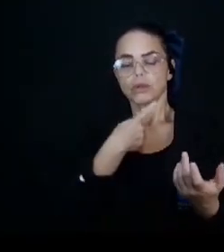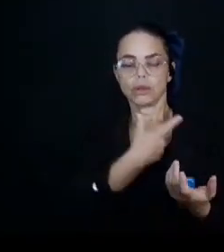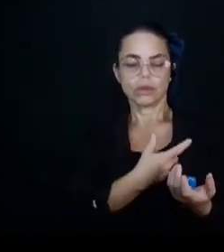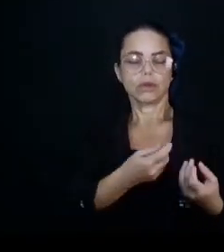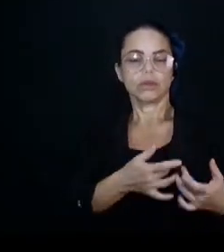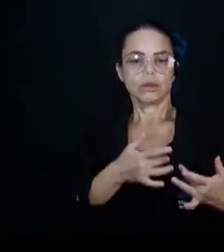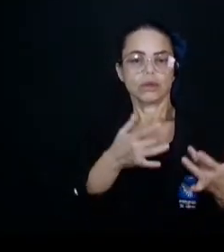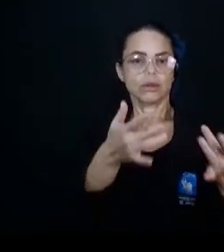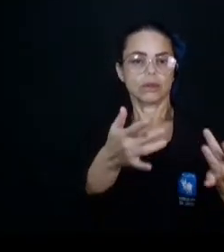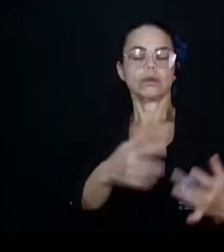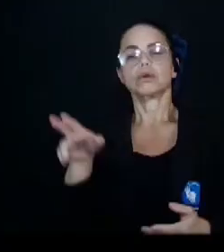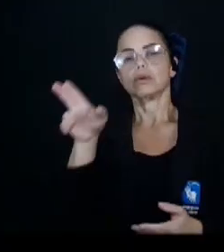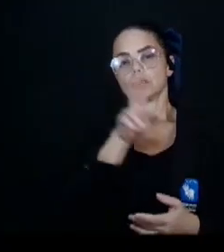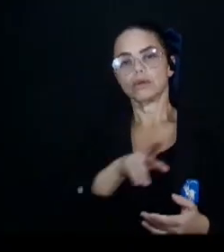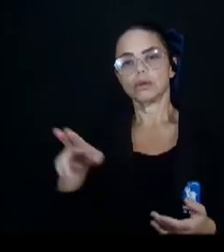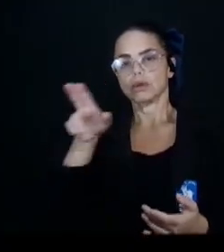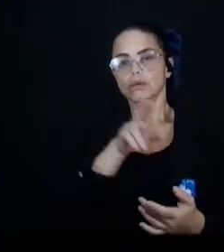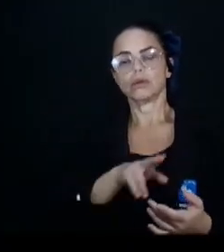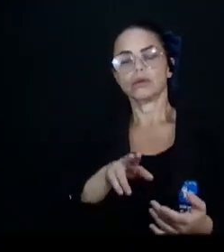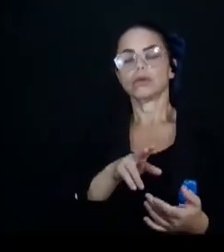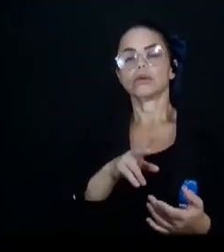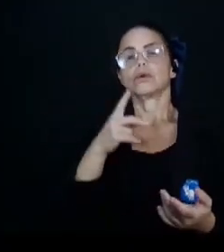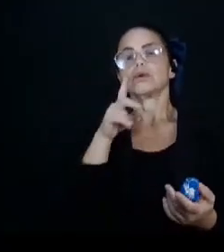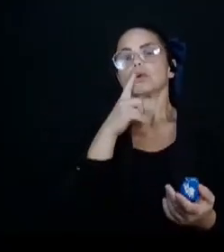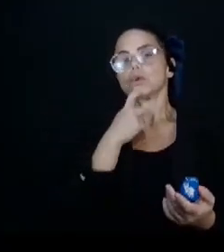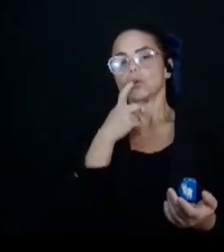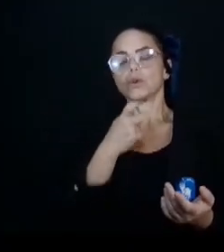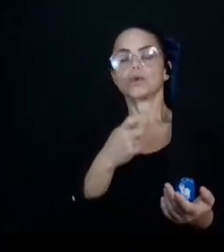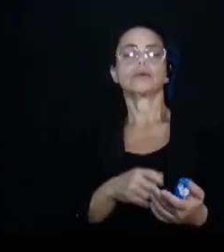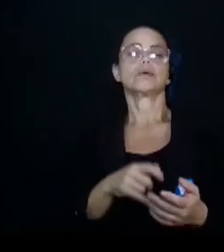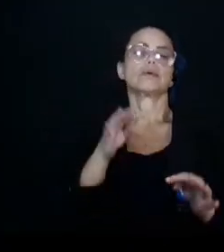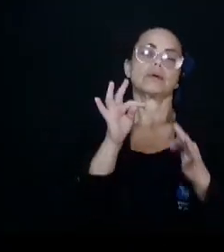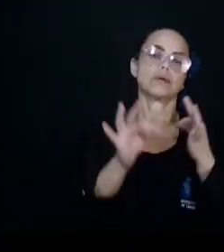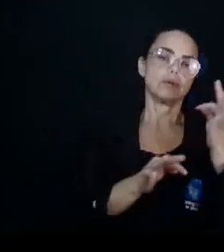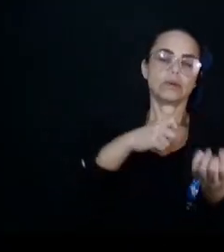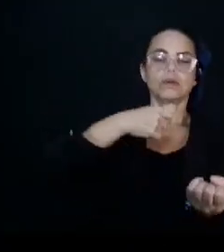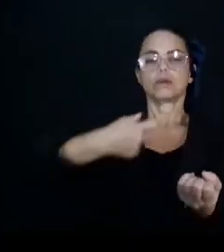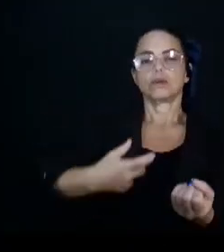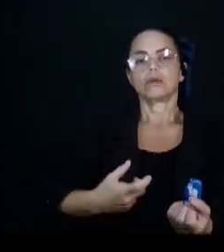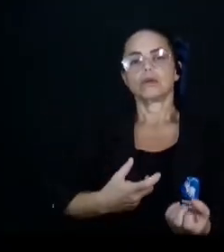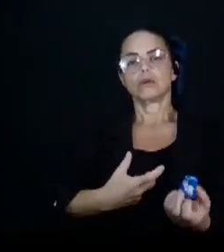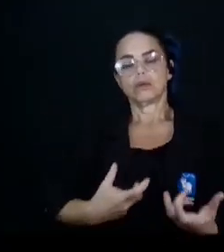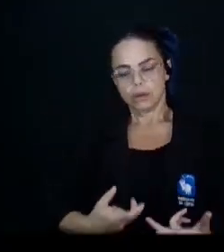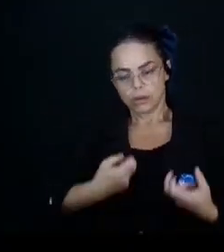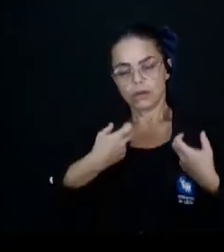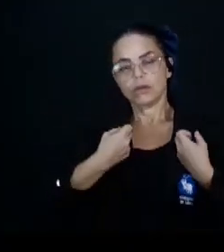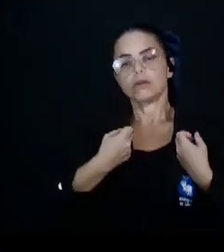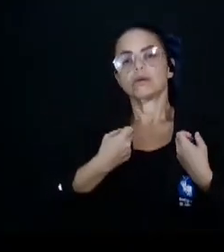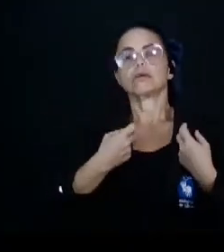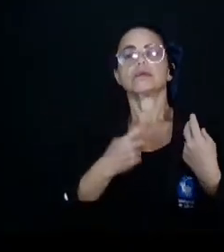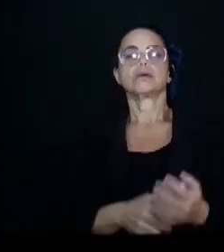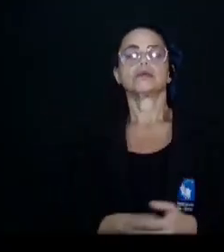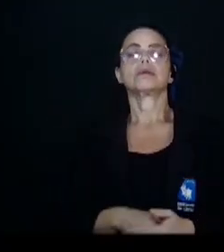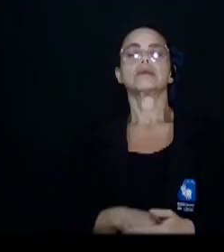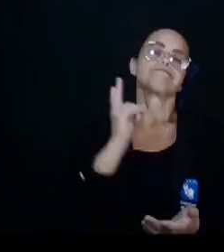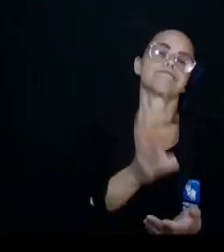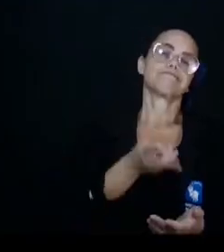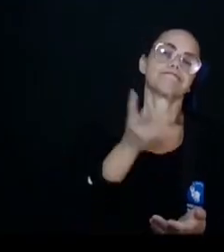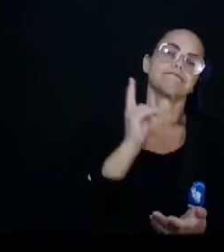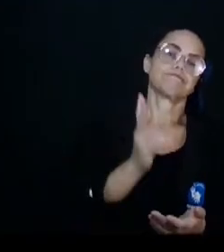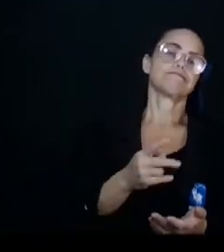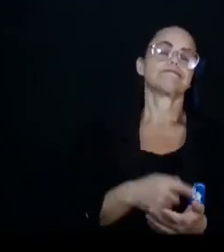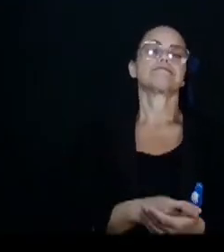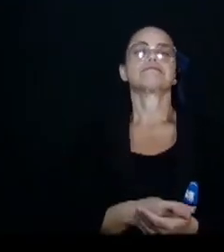os hemocomponentes, né? E o tratamento de câncer, como a gente já sabe, tá muito mais frequente, né? Nós temos drogas